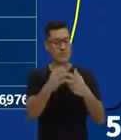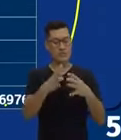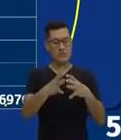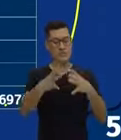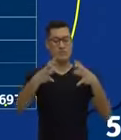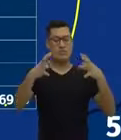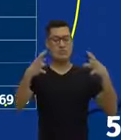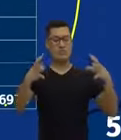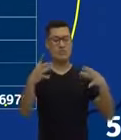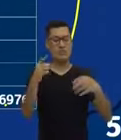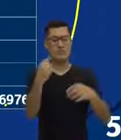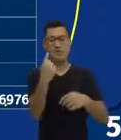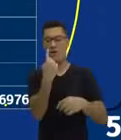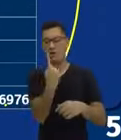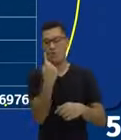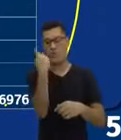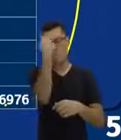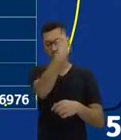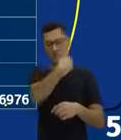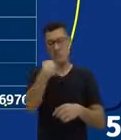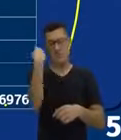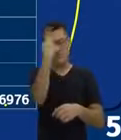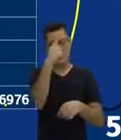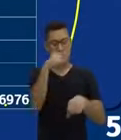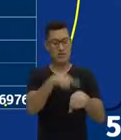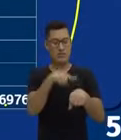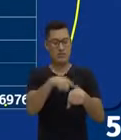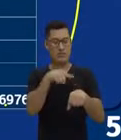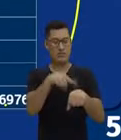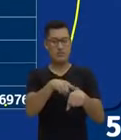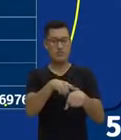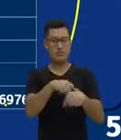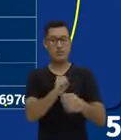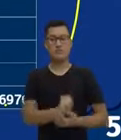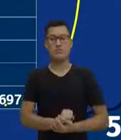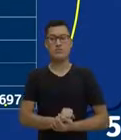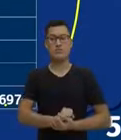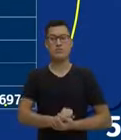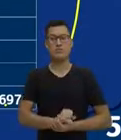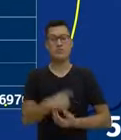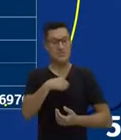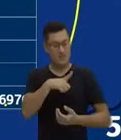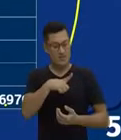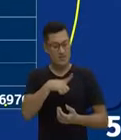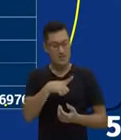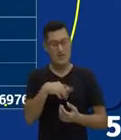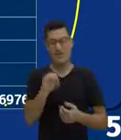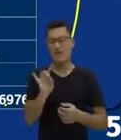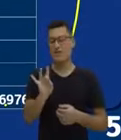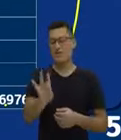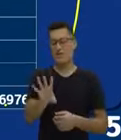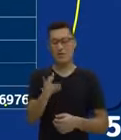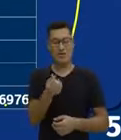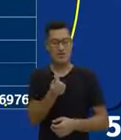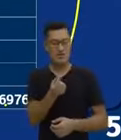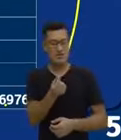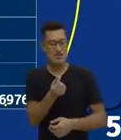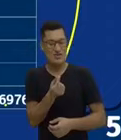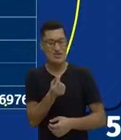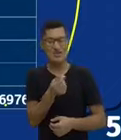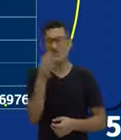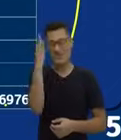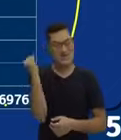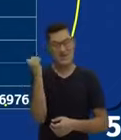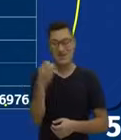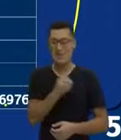Em uma hora, no caso, que número é esse aí, Hugo? Rapaz, eu não sei. Eu só queria ter isso de dinheiro na minha conta, mas eu não sei qual é esse número, tá